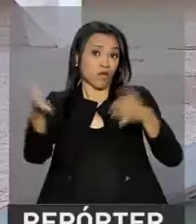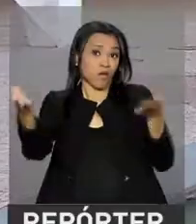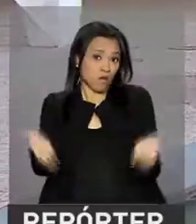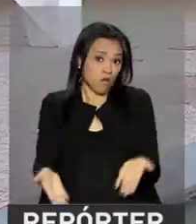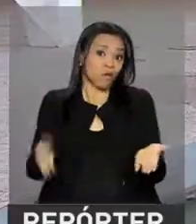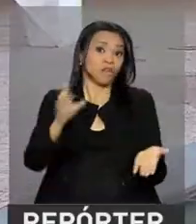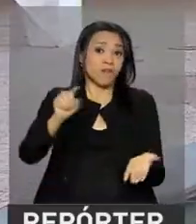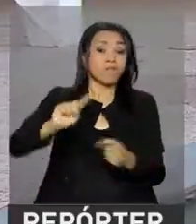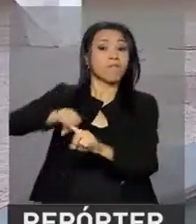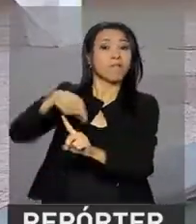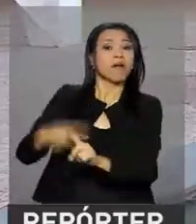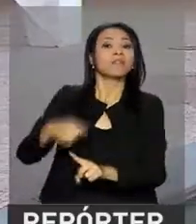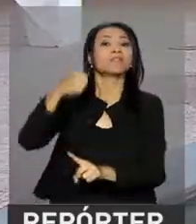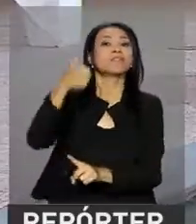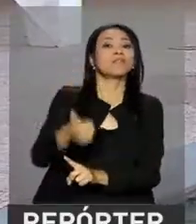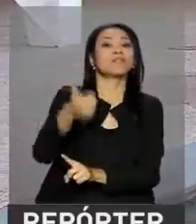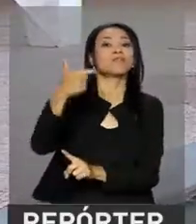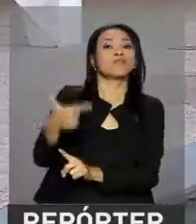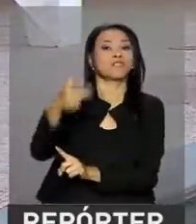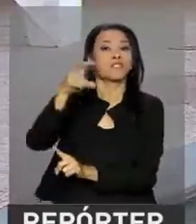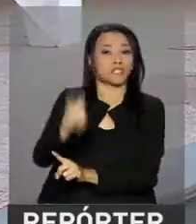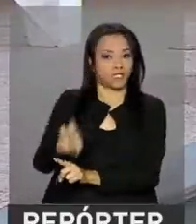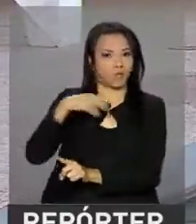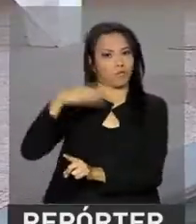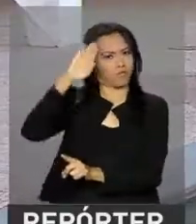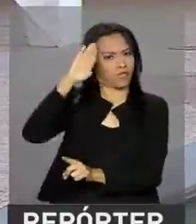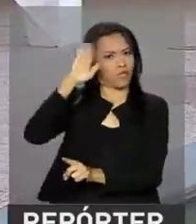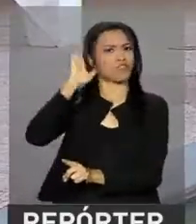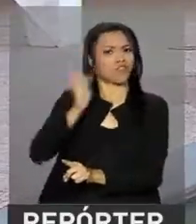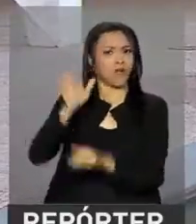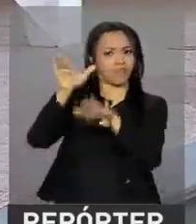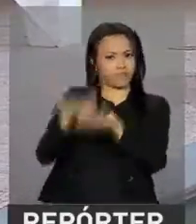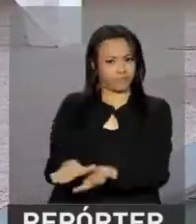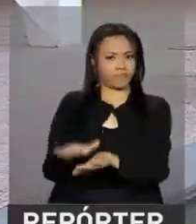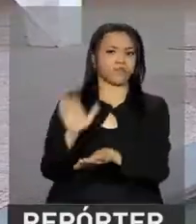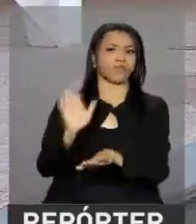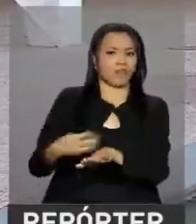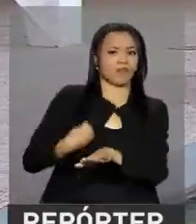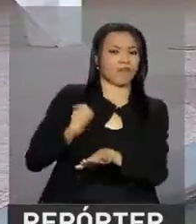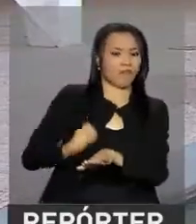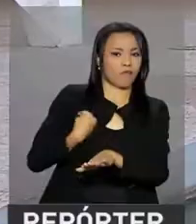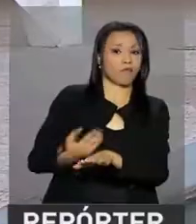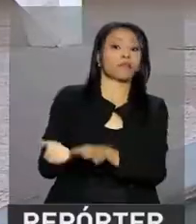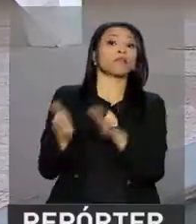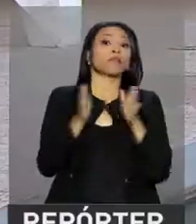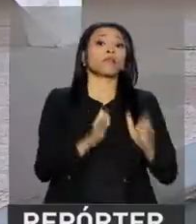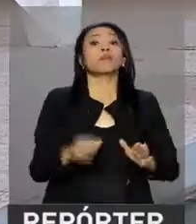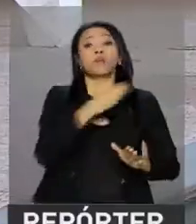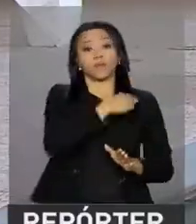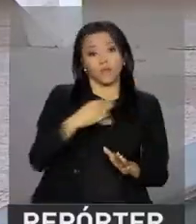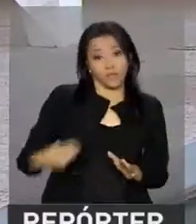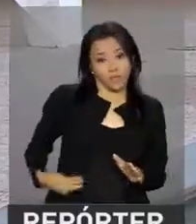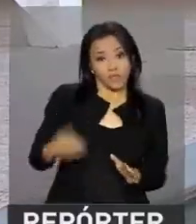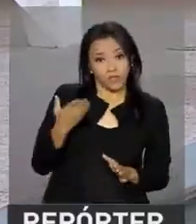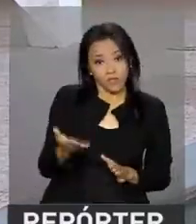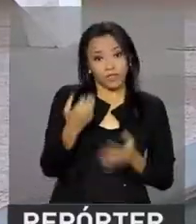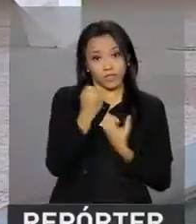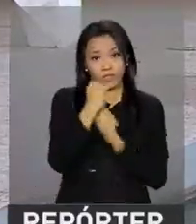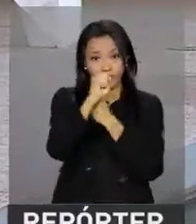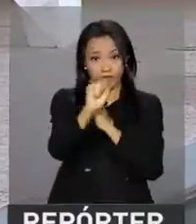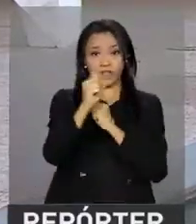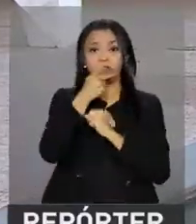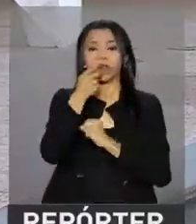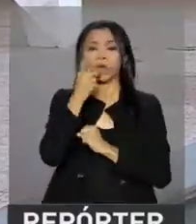aos 125 militares que já atuam no estado. O ministro da Defesa, Raul Jungmann, falou sobre o empenho